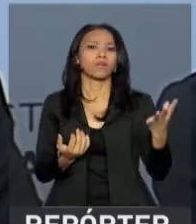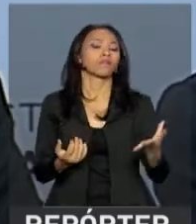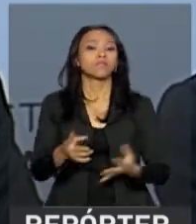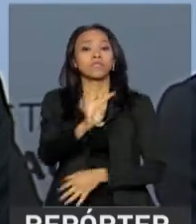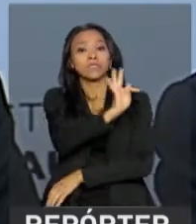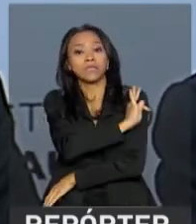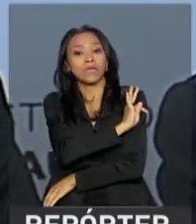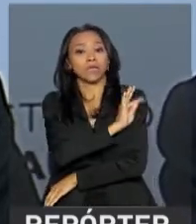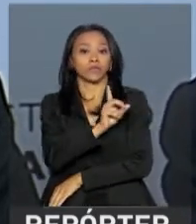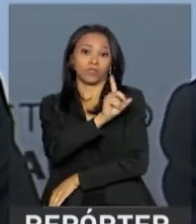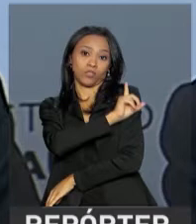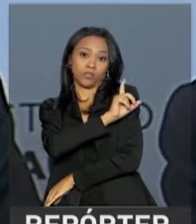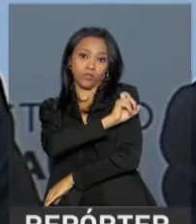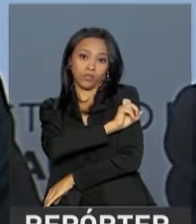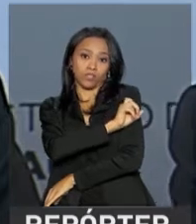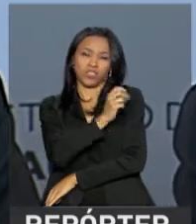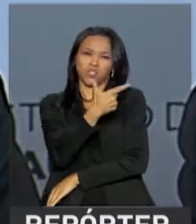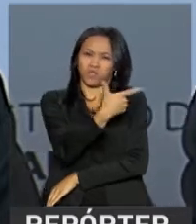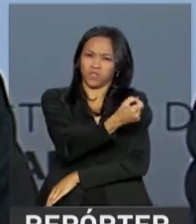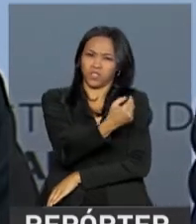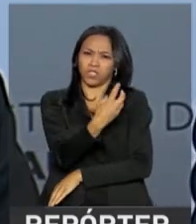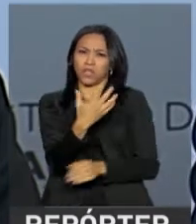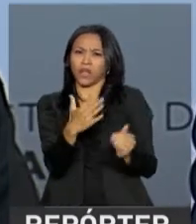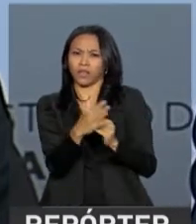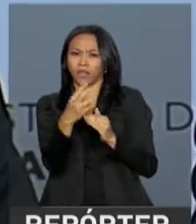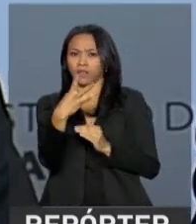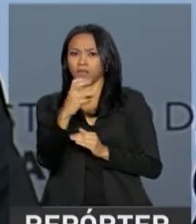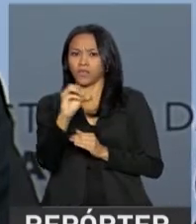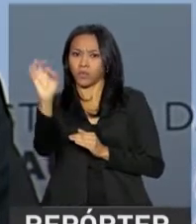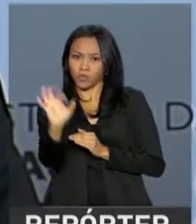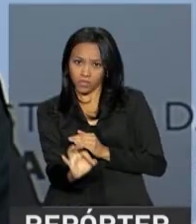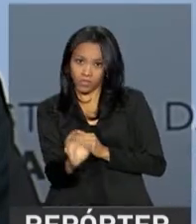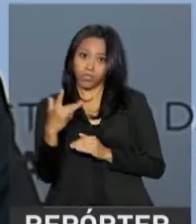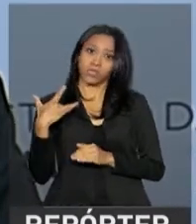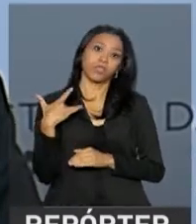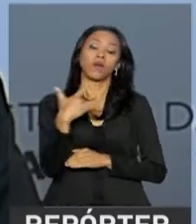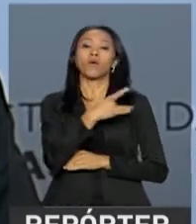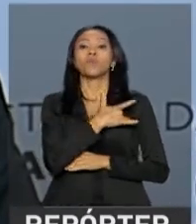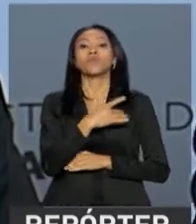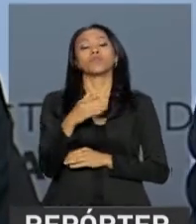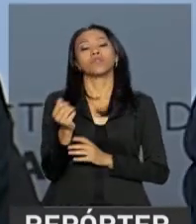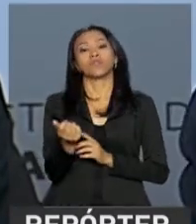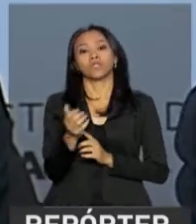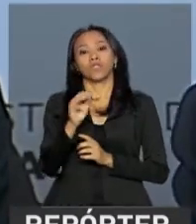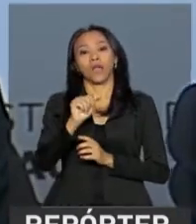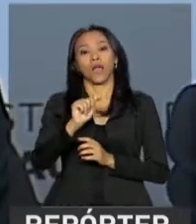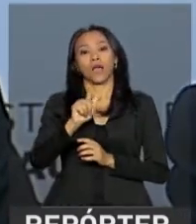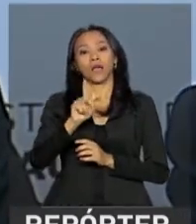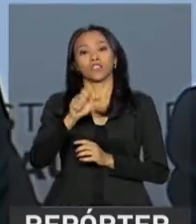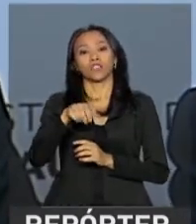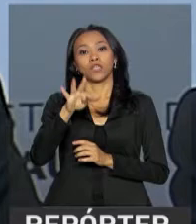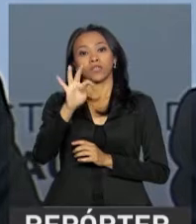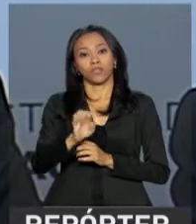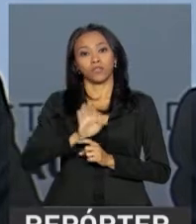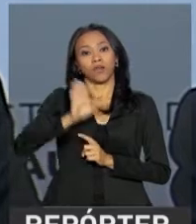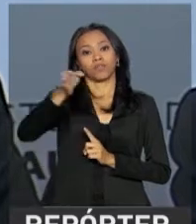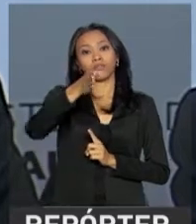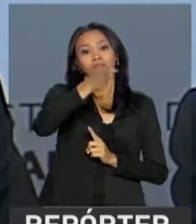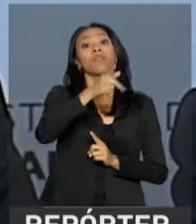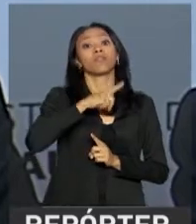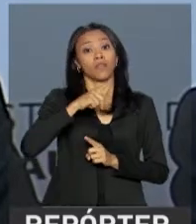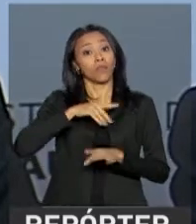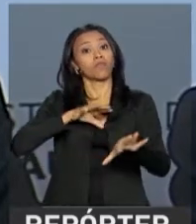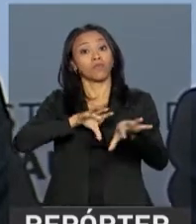20 a 30% dos agentes comunitários de saúde e de endemias já tenho formação técnica de